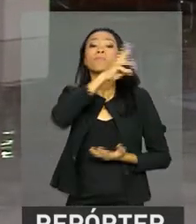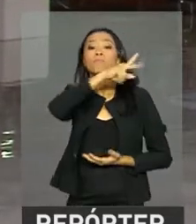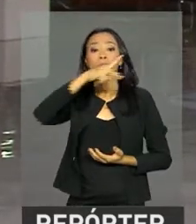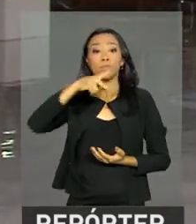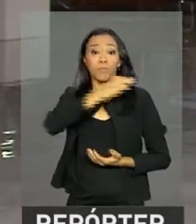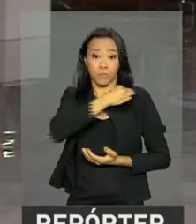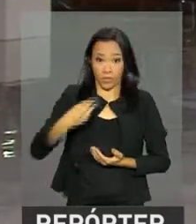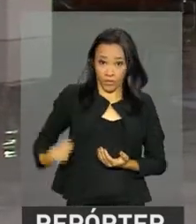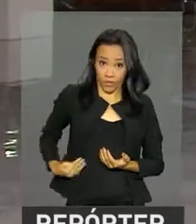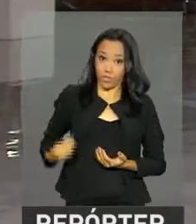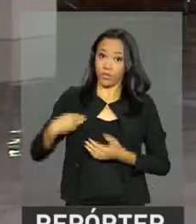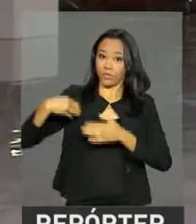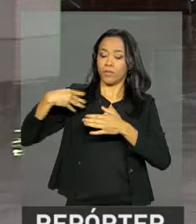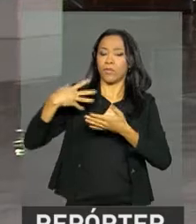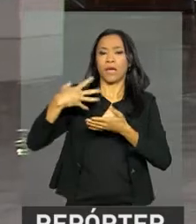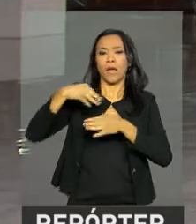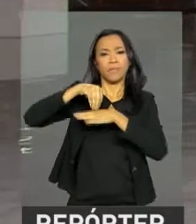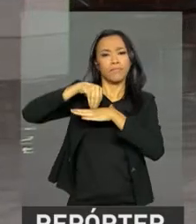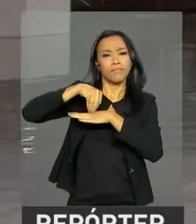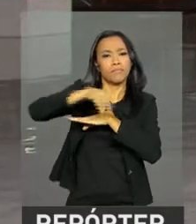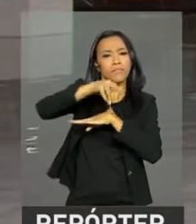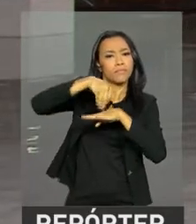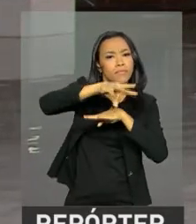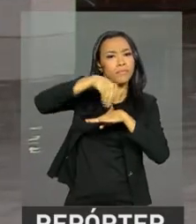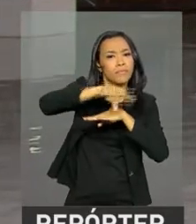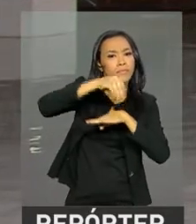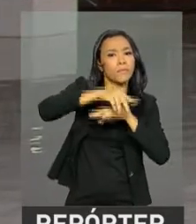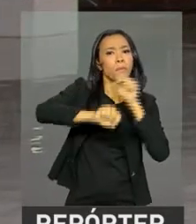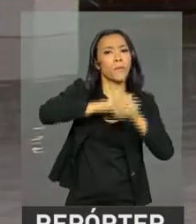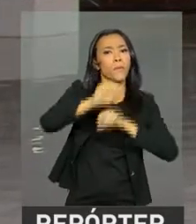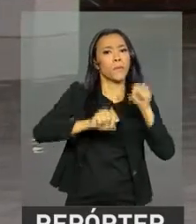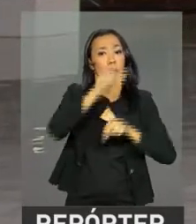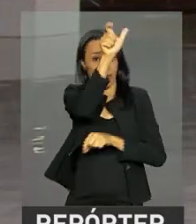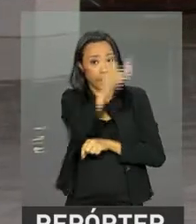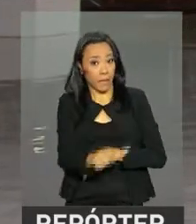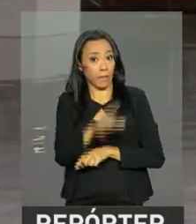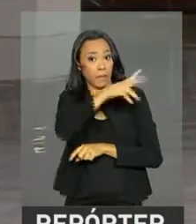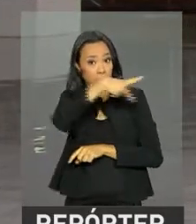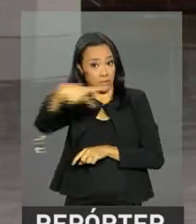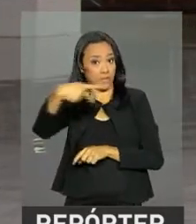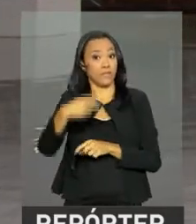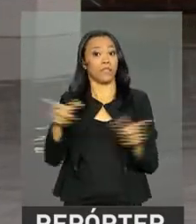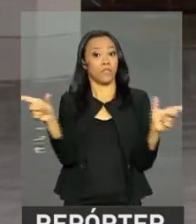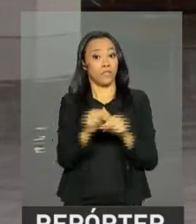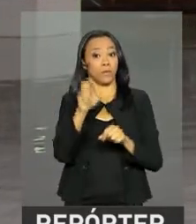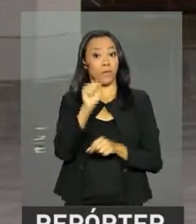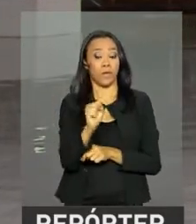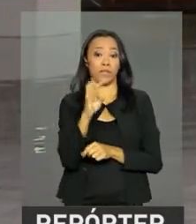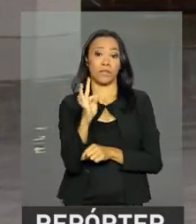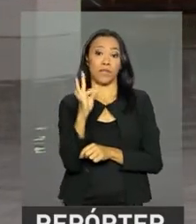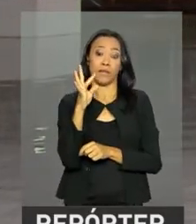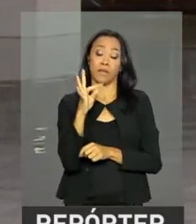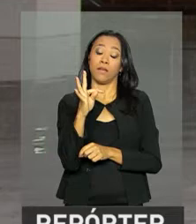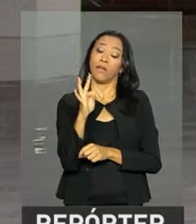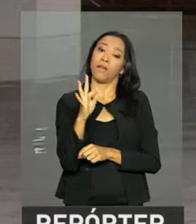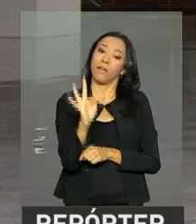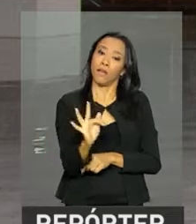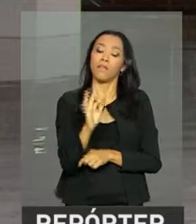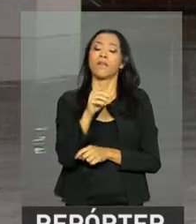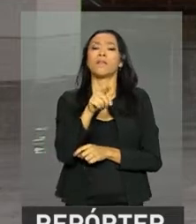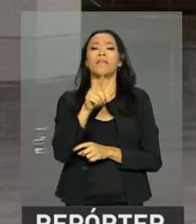as informações sobre a atuação do governo federal nesse caso o governo vai transferir os líderes para as penitenciárias federais